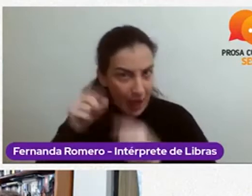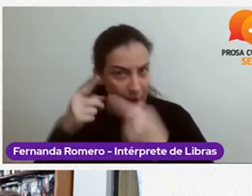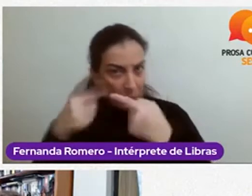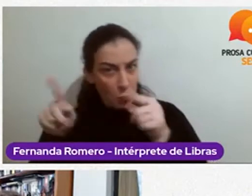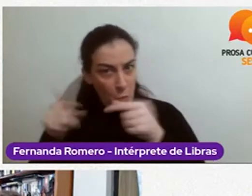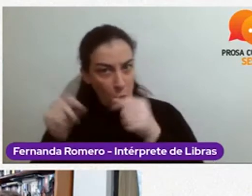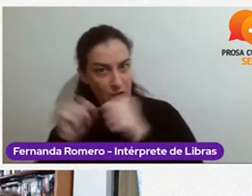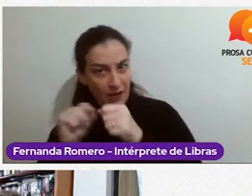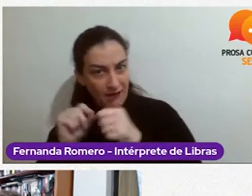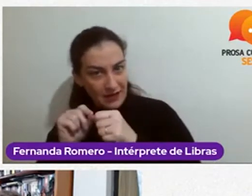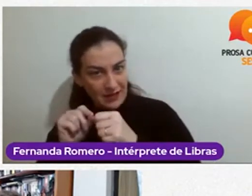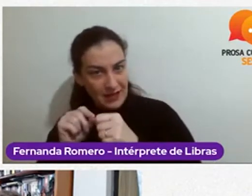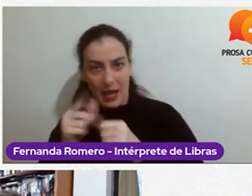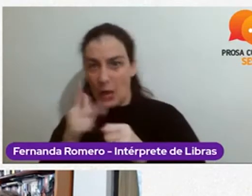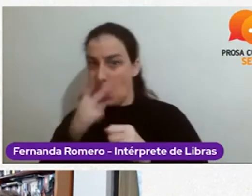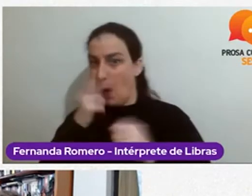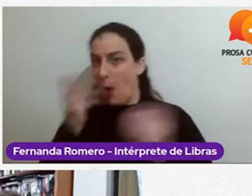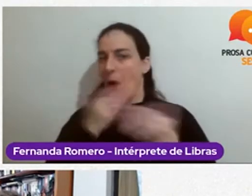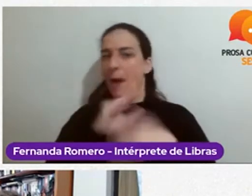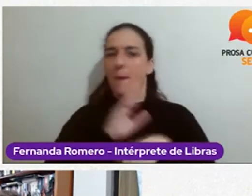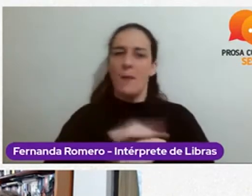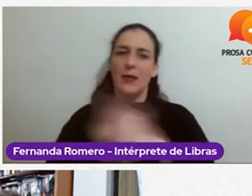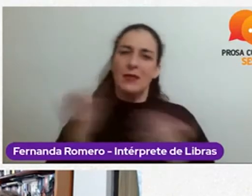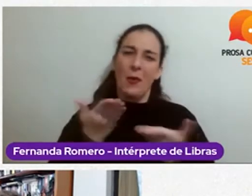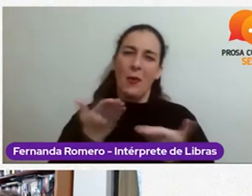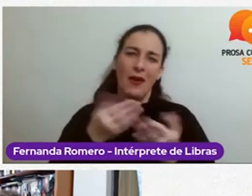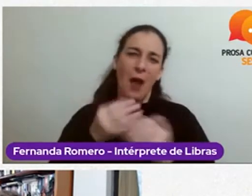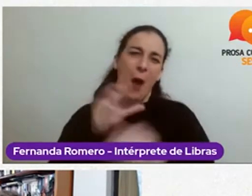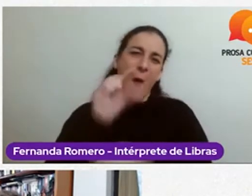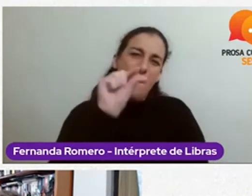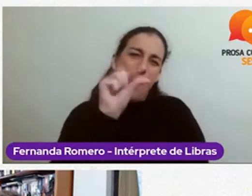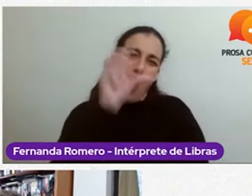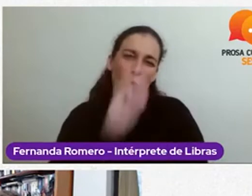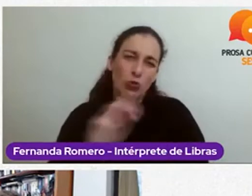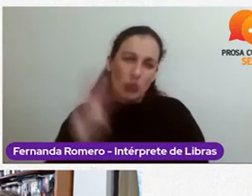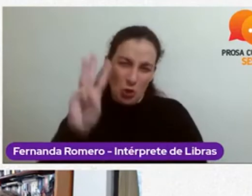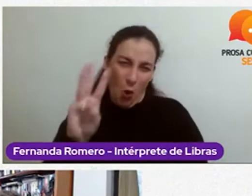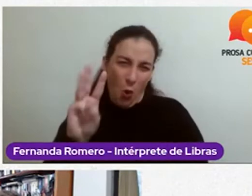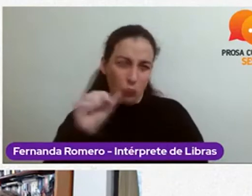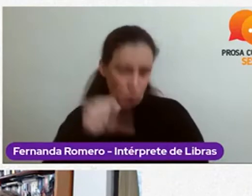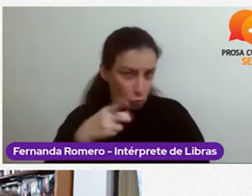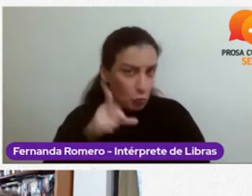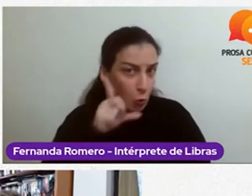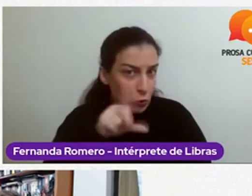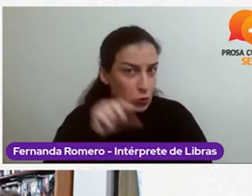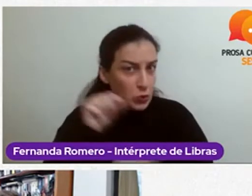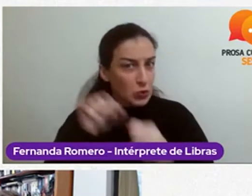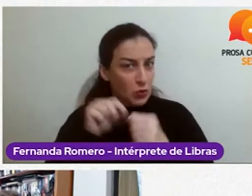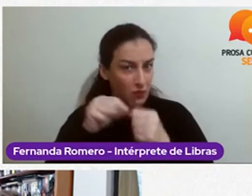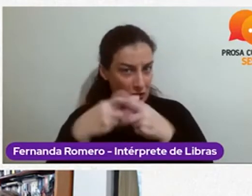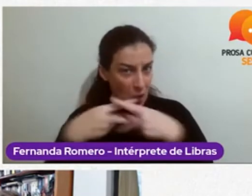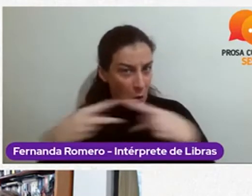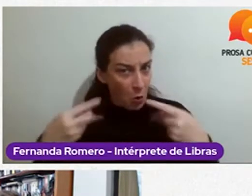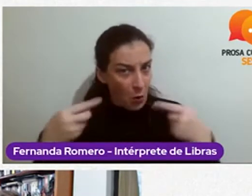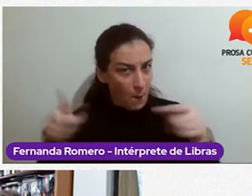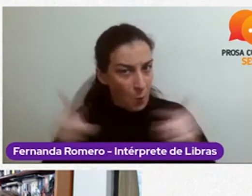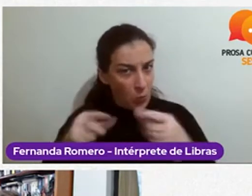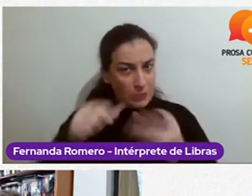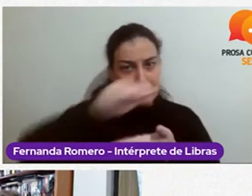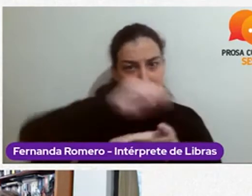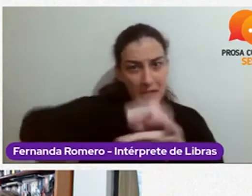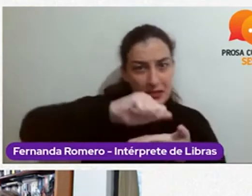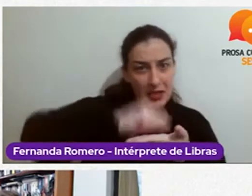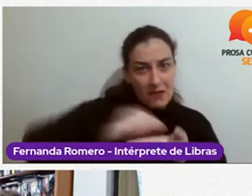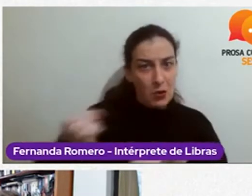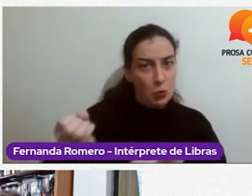essas, agora, nesse momento que não tem tanto show, que não tem tanta coisa, tem conseguido compor, tá escrevendo alguma coisa